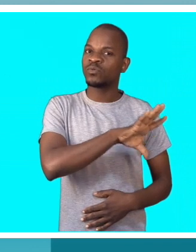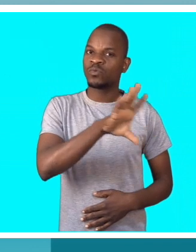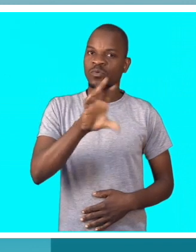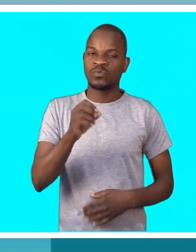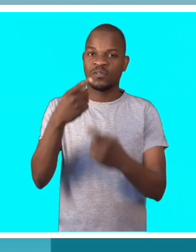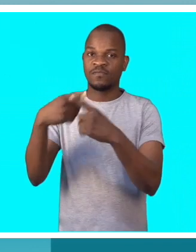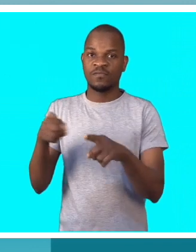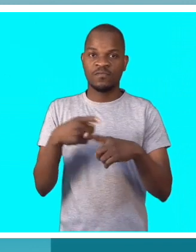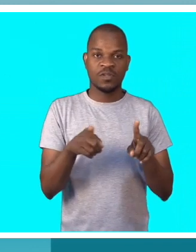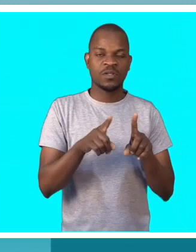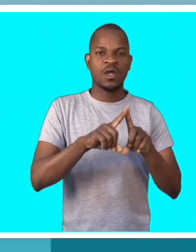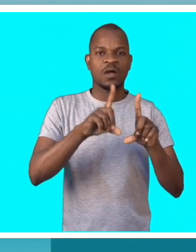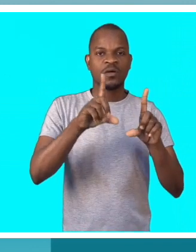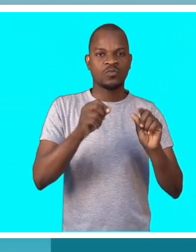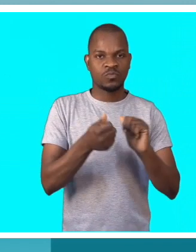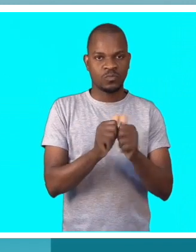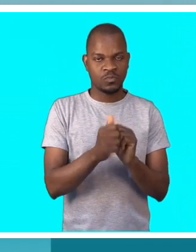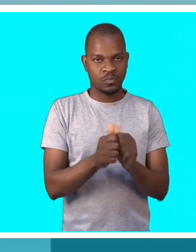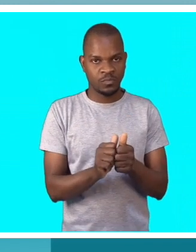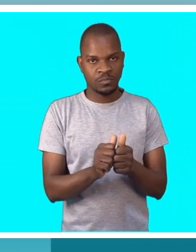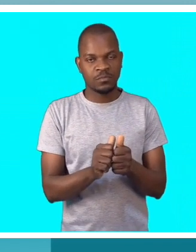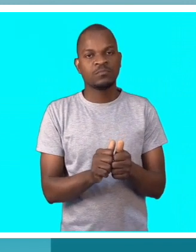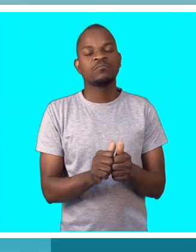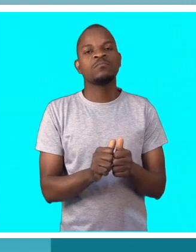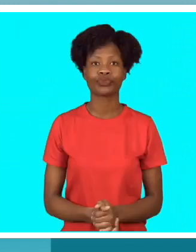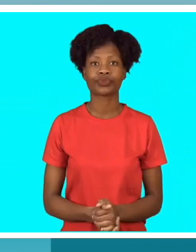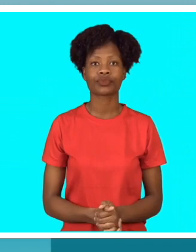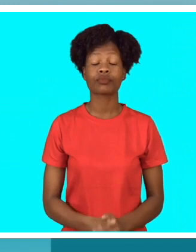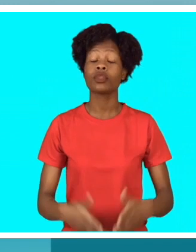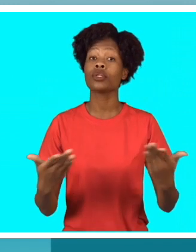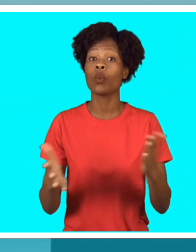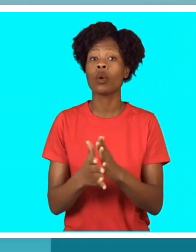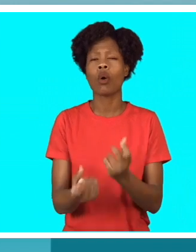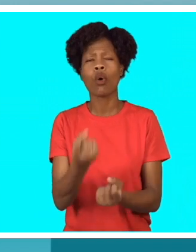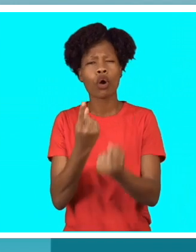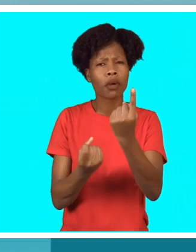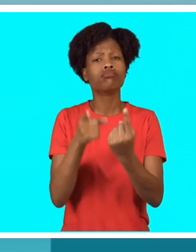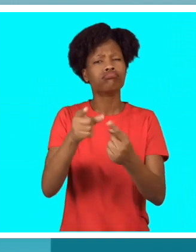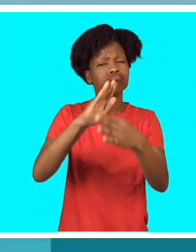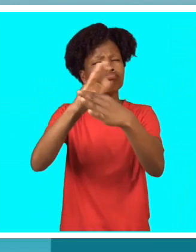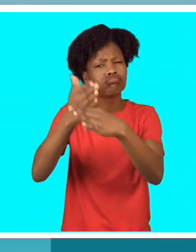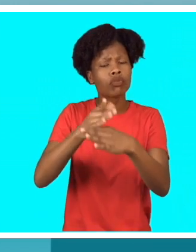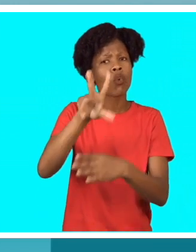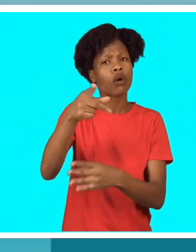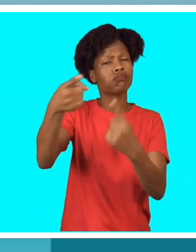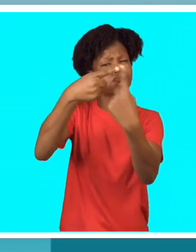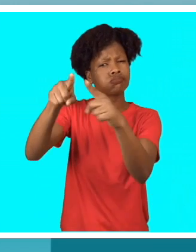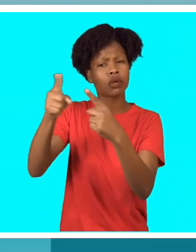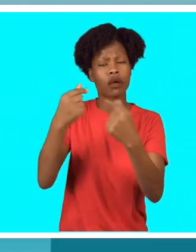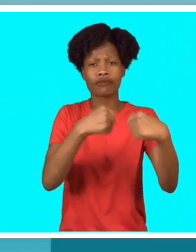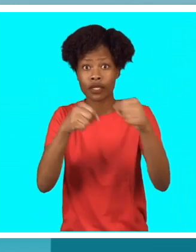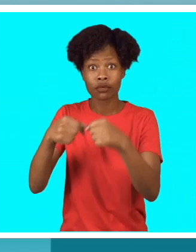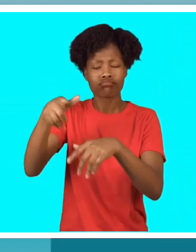estão nessa parte da opção que estão fazendo a deficiência. Além da corrida, várias outras atividades